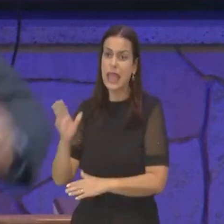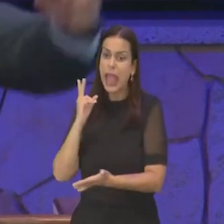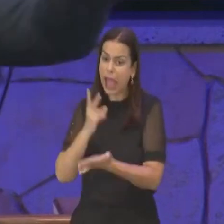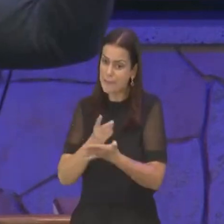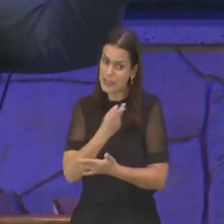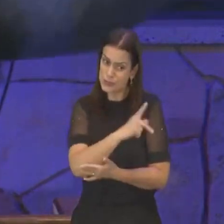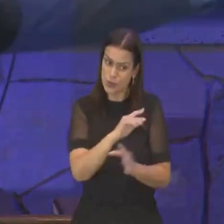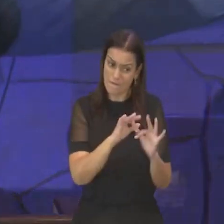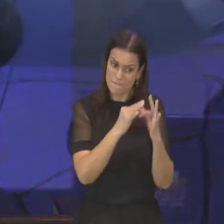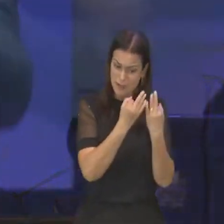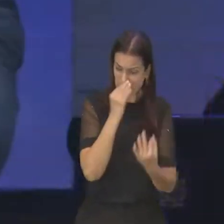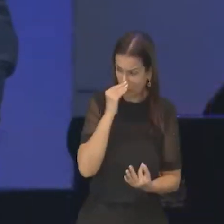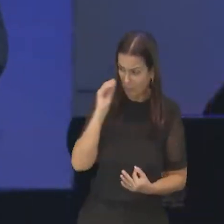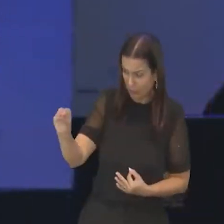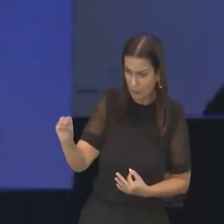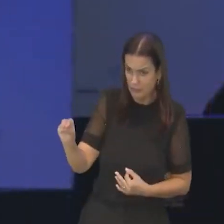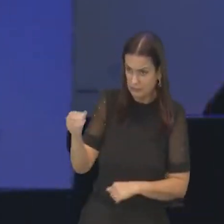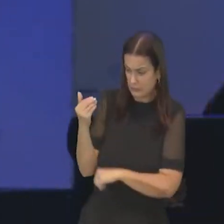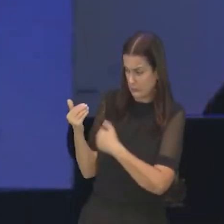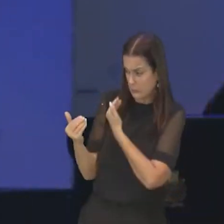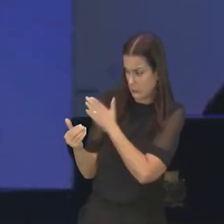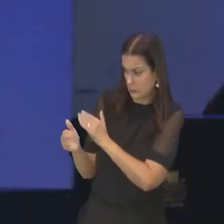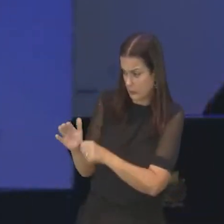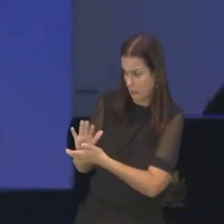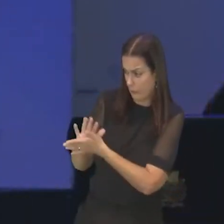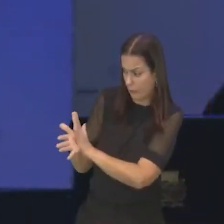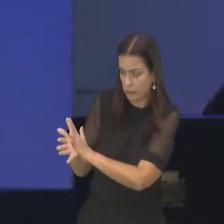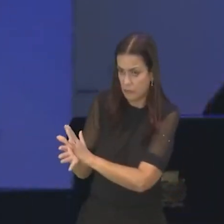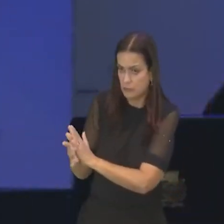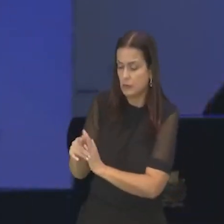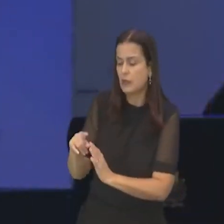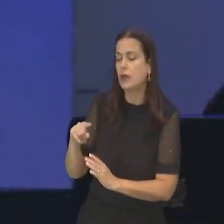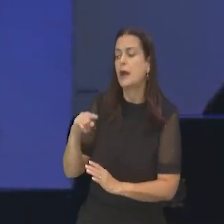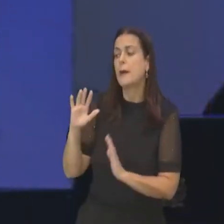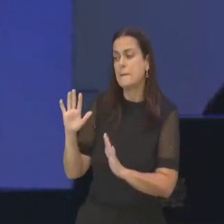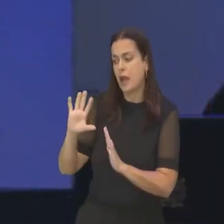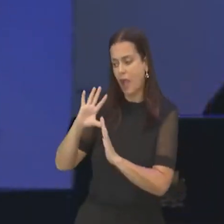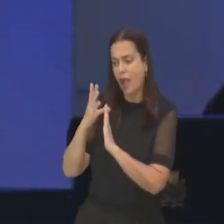A sua família te rejeitou, mas nós te recebemos.